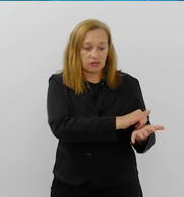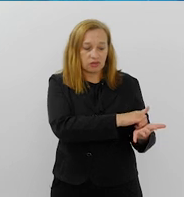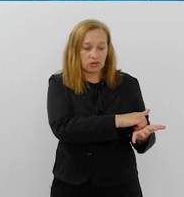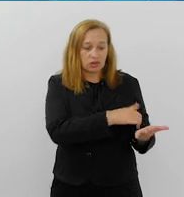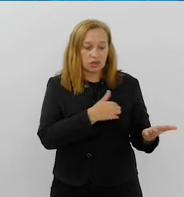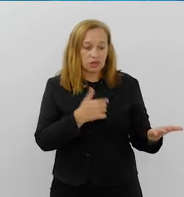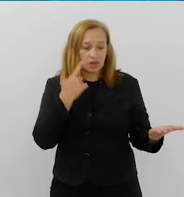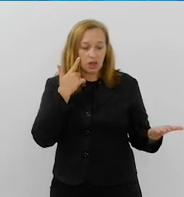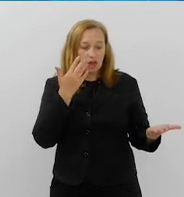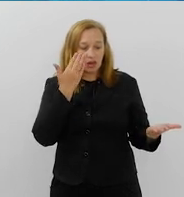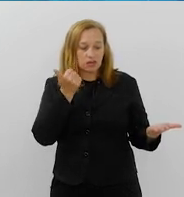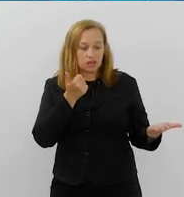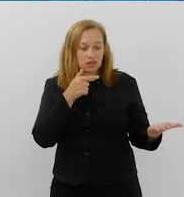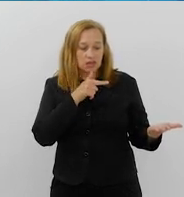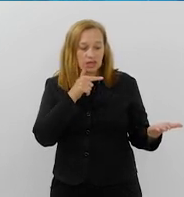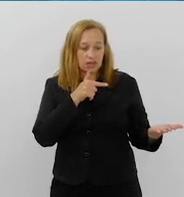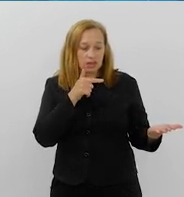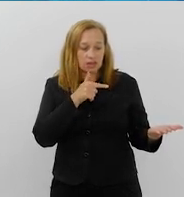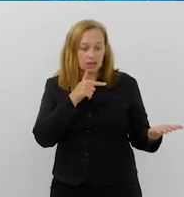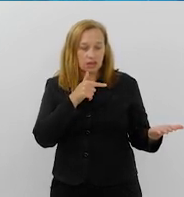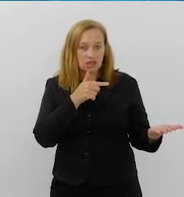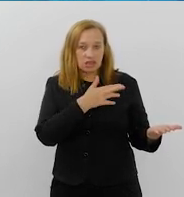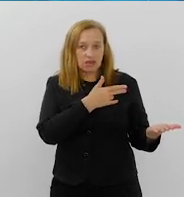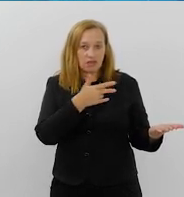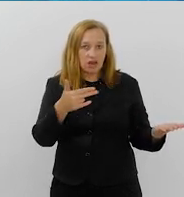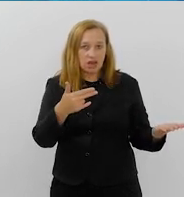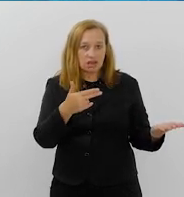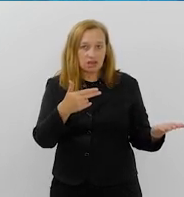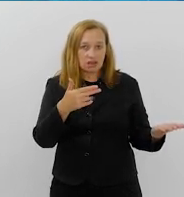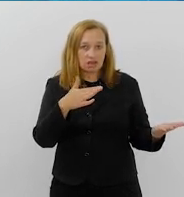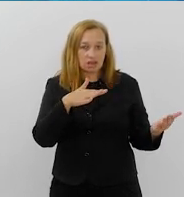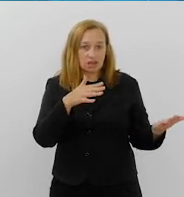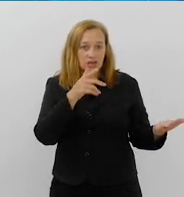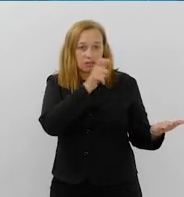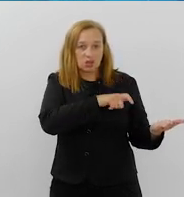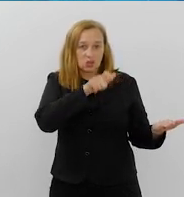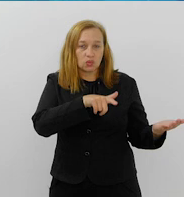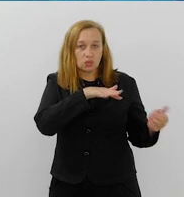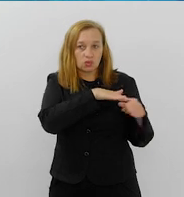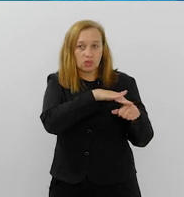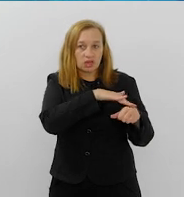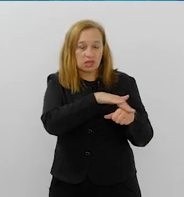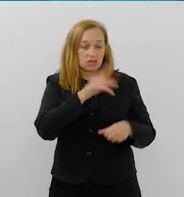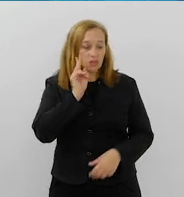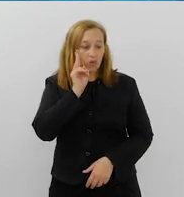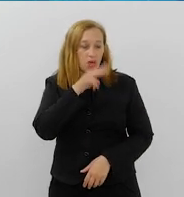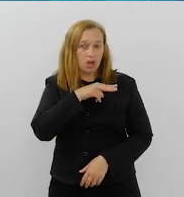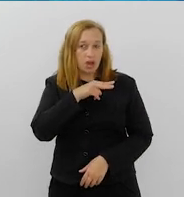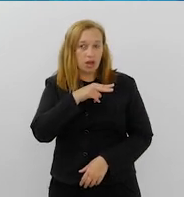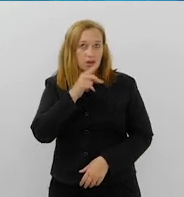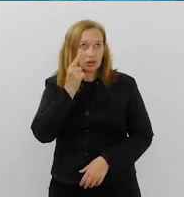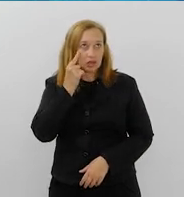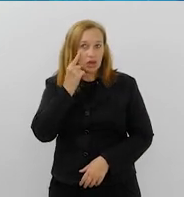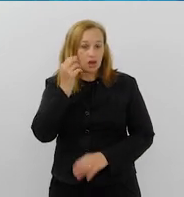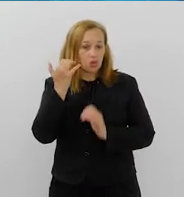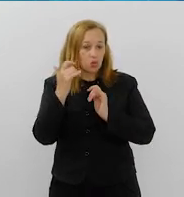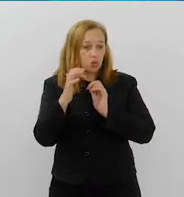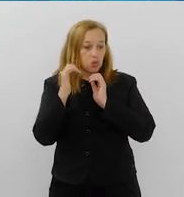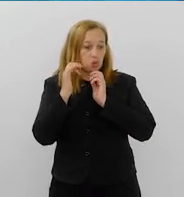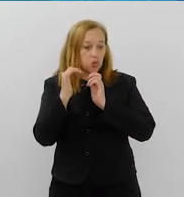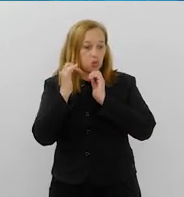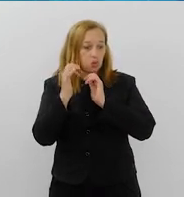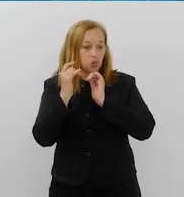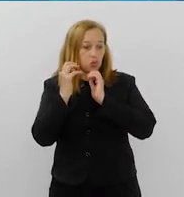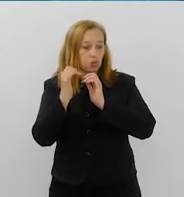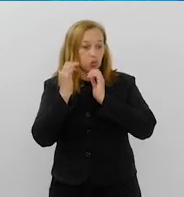telefone, eu sei que o mundo está ali dentro acontecendo, né? Então, de olhar, eu já estou mais